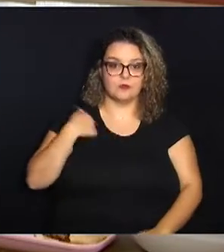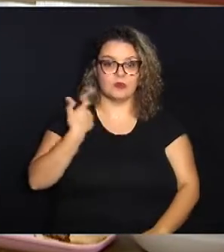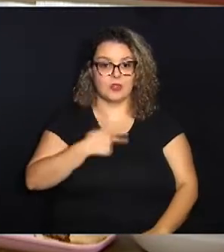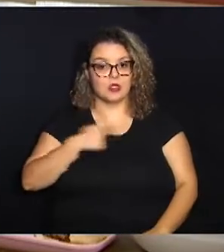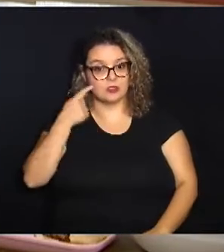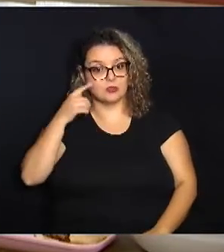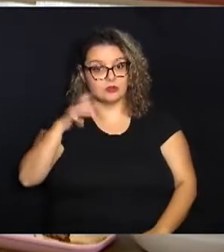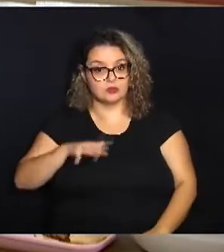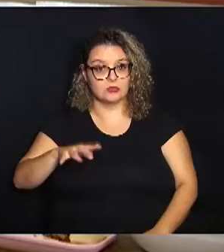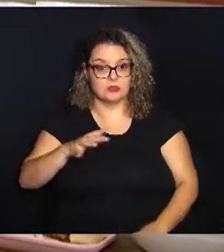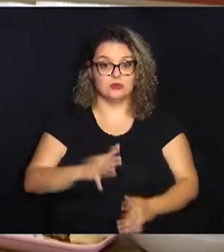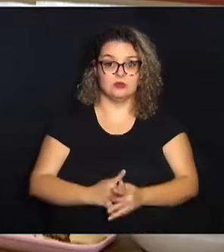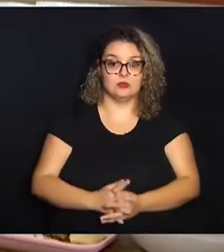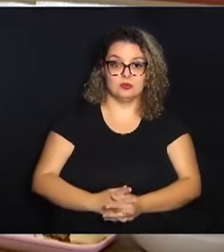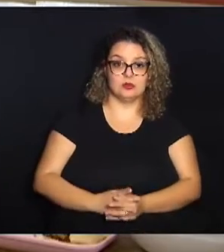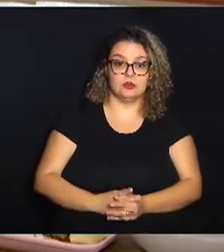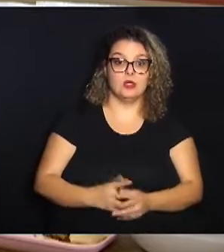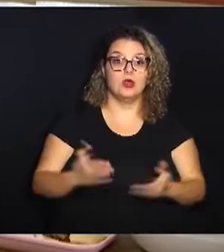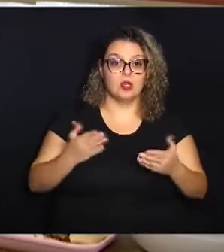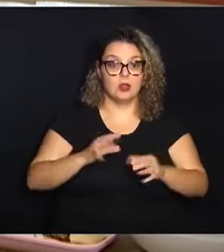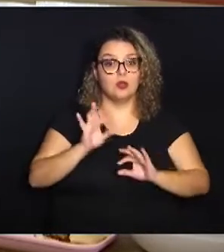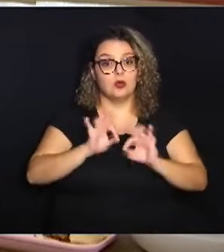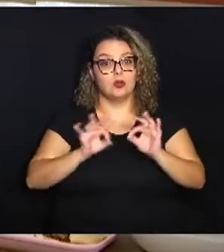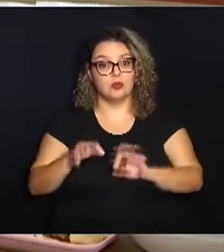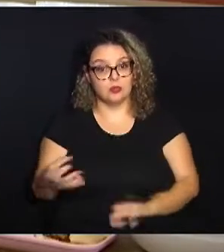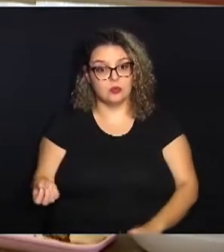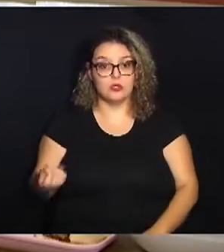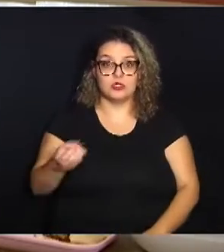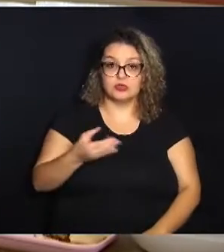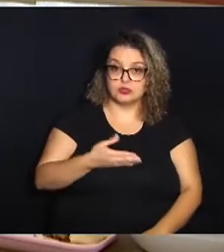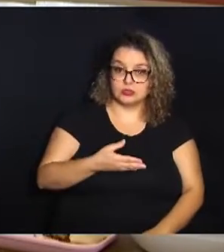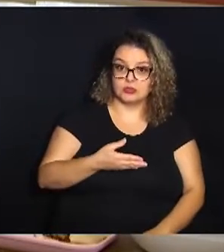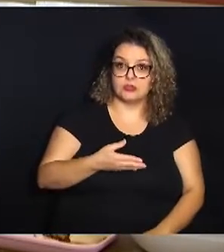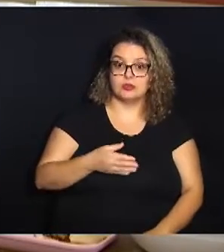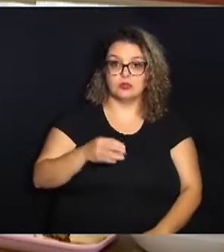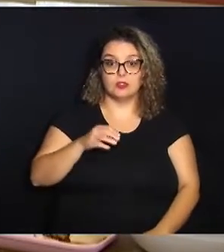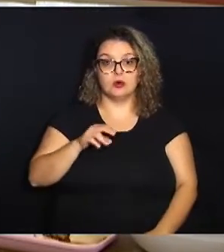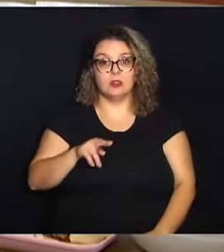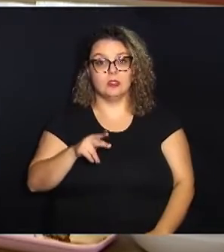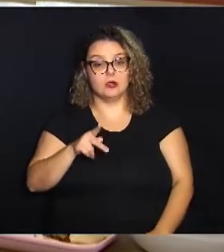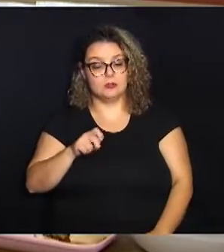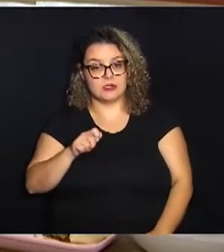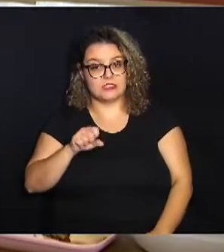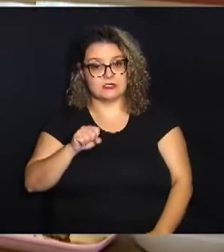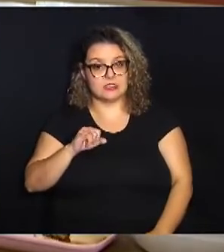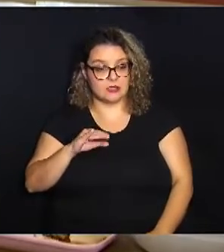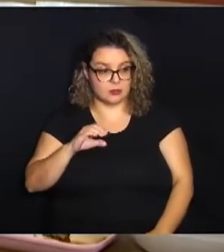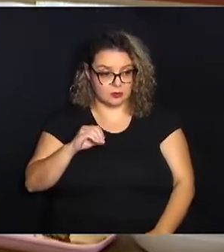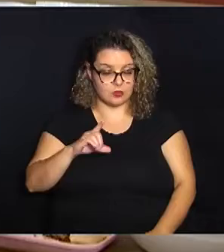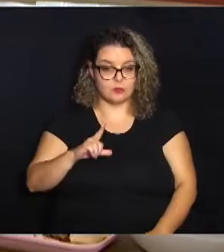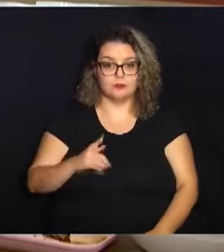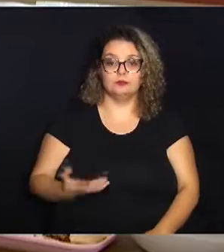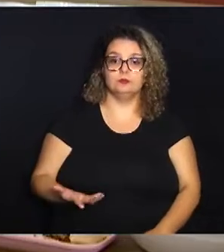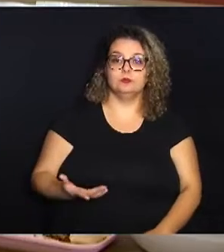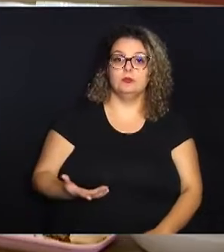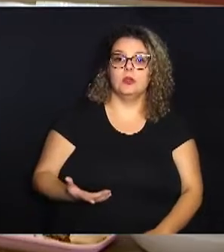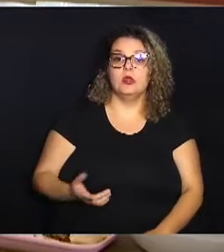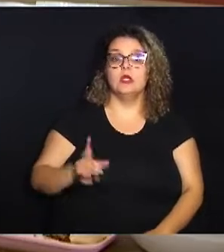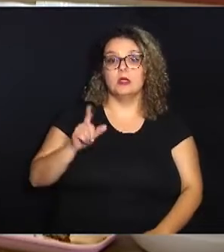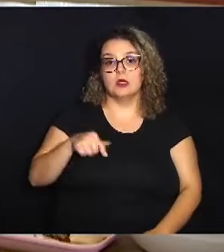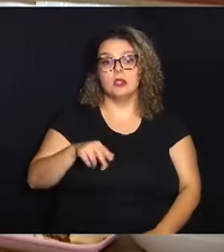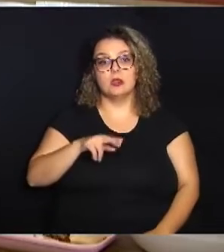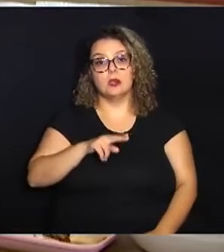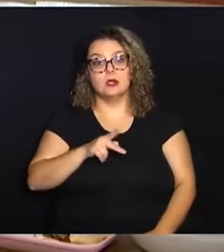intenção, né? A gente agora está com um projeto novo de upcycle utilizando o resíduo do processo do